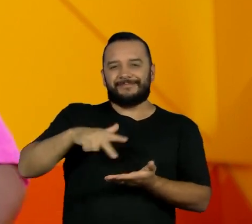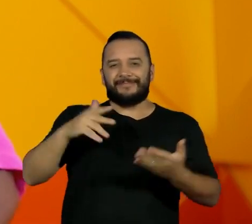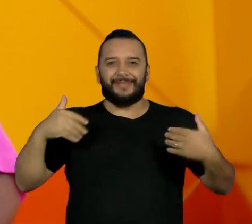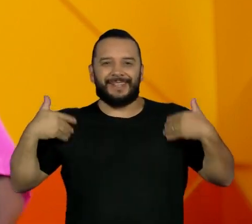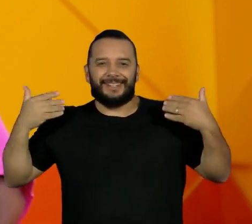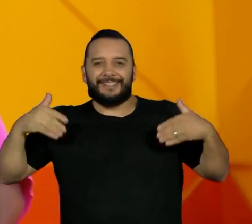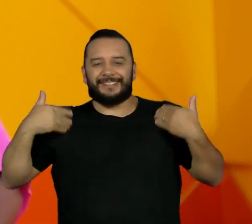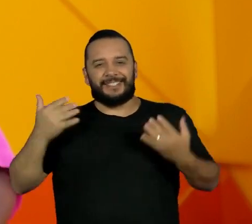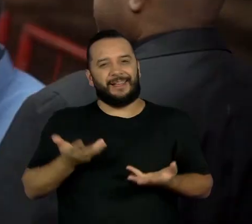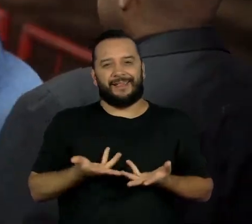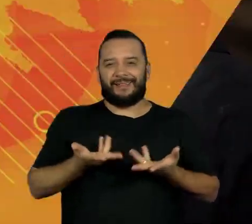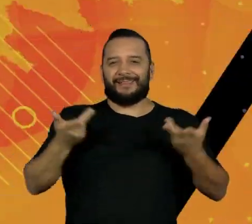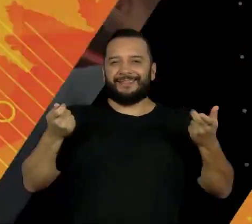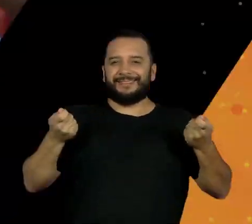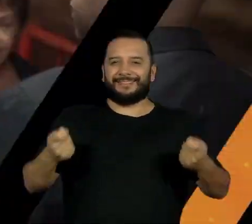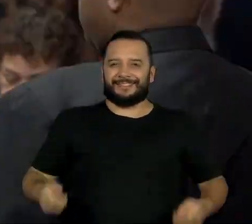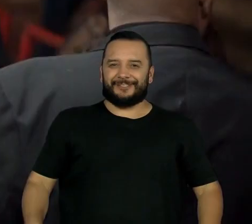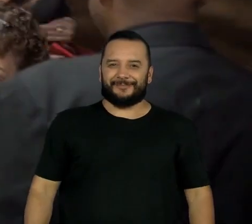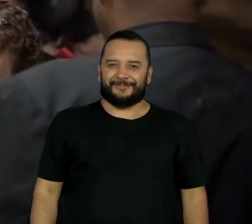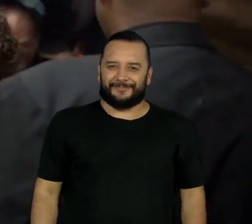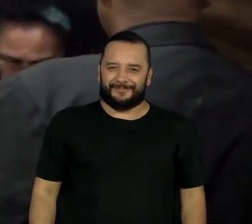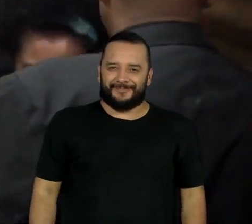muita elegância.